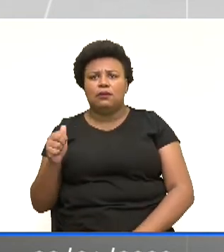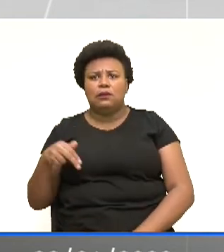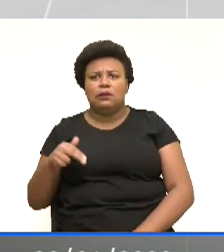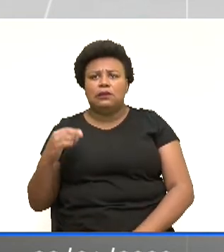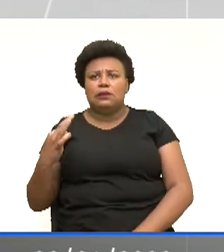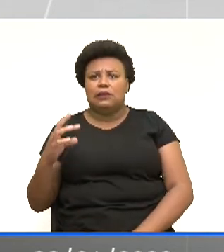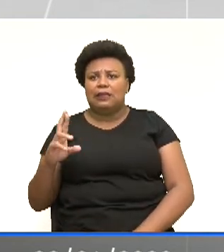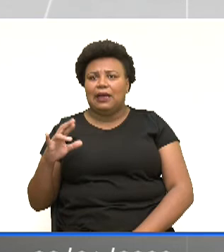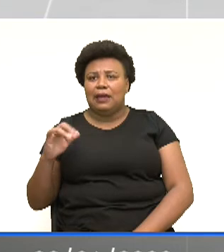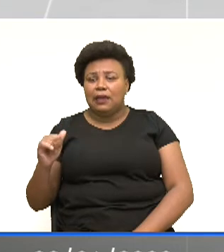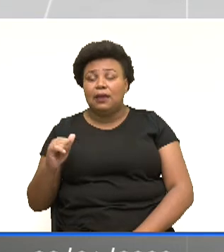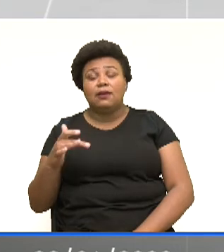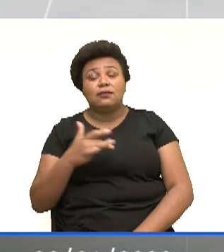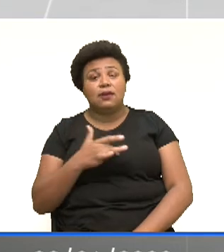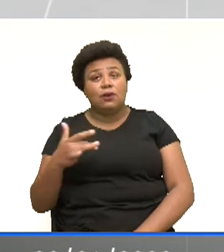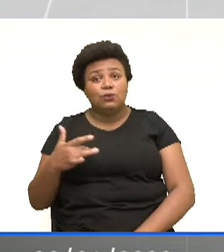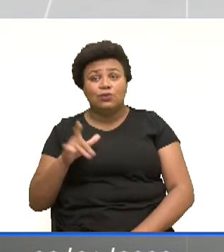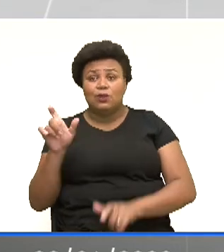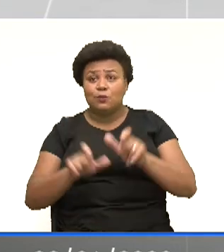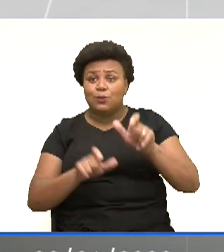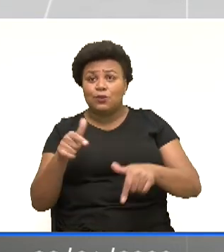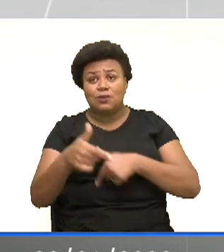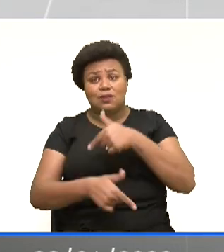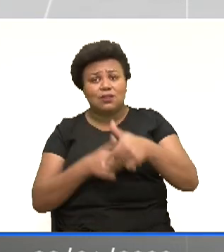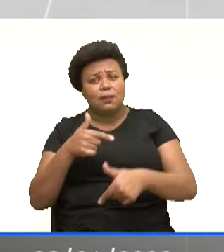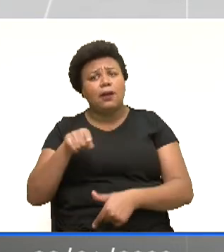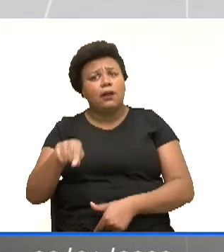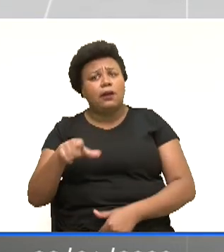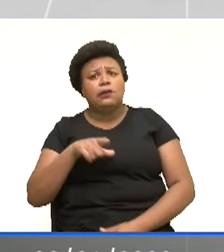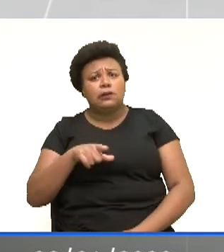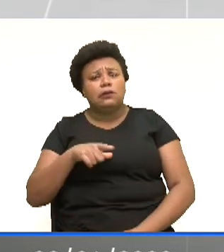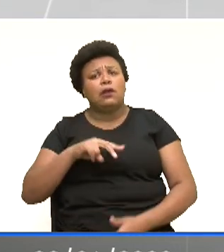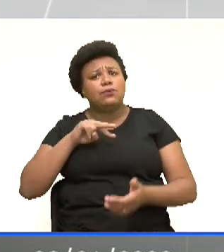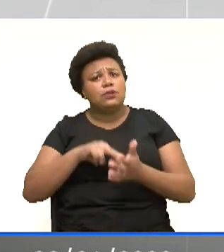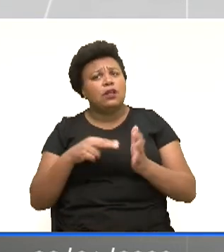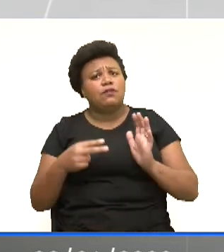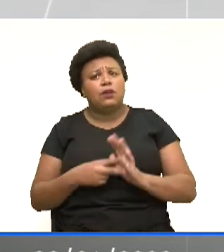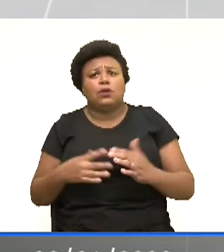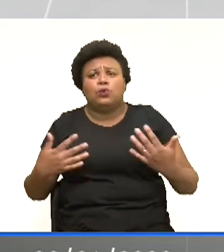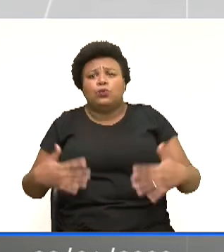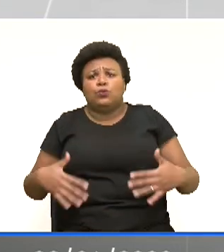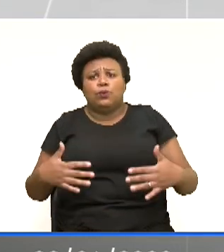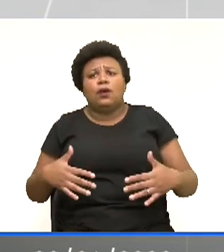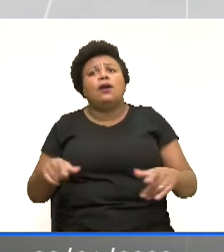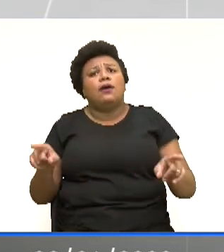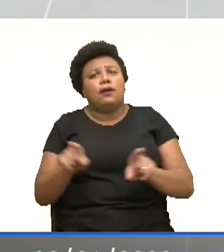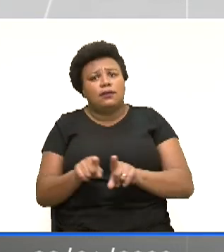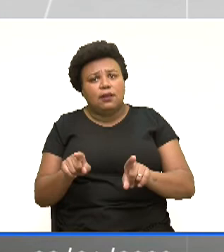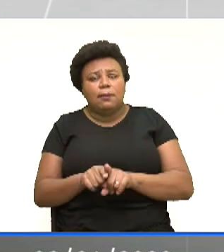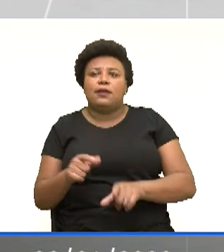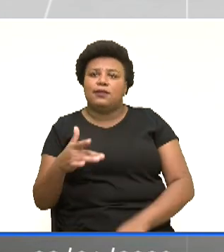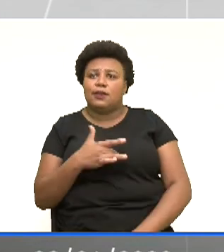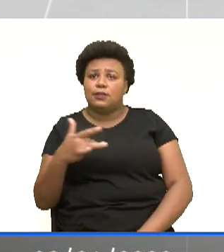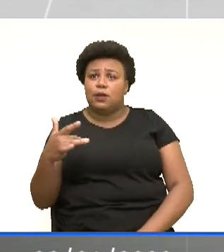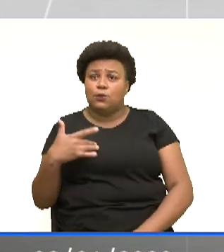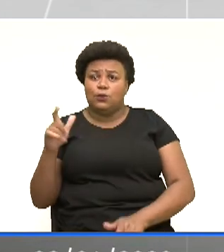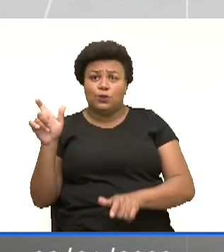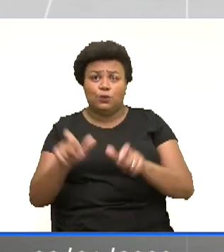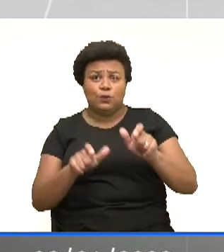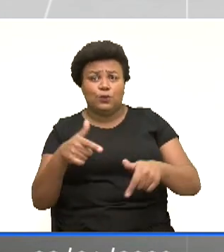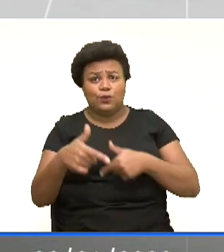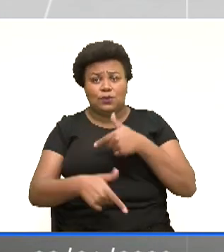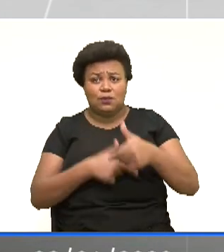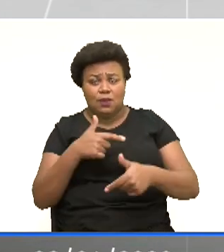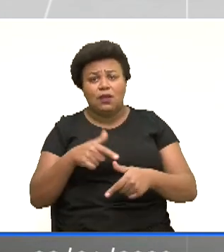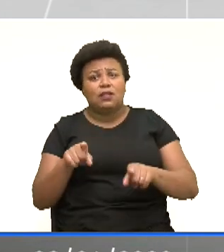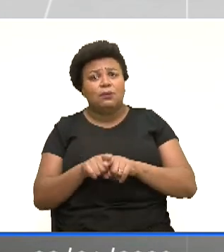trabalhadores desse setor, ele tem um amplo significado. Além da saúde dos trabalhadores, né,